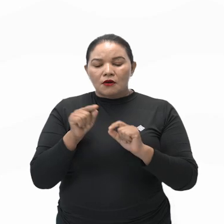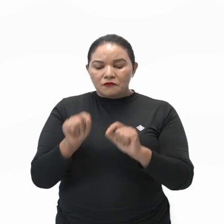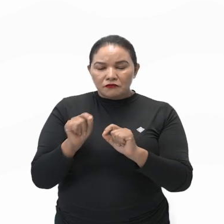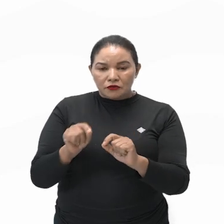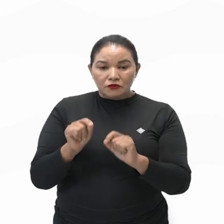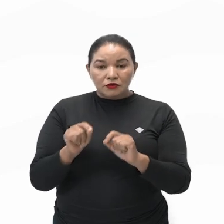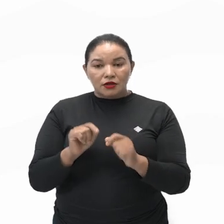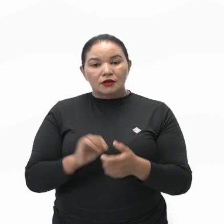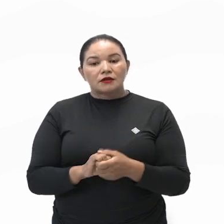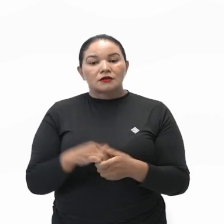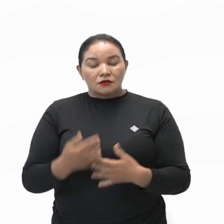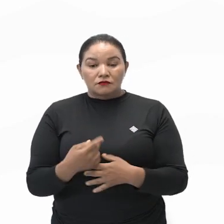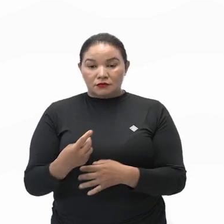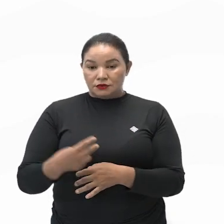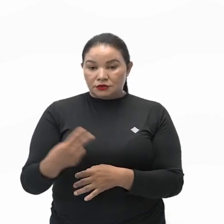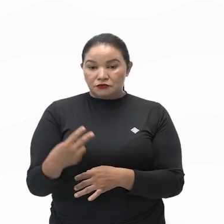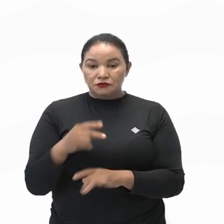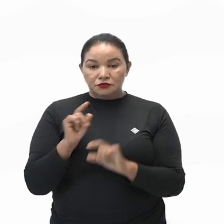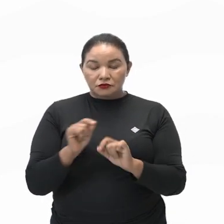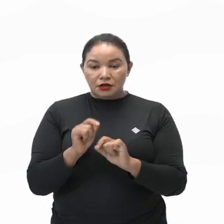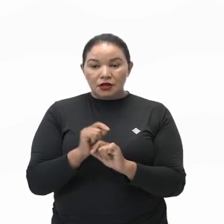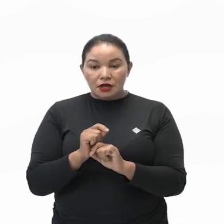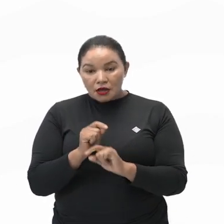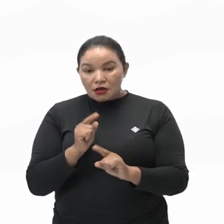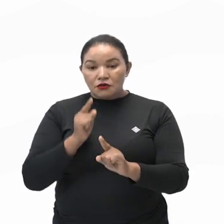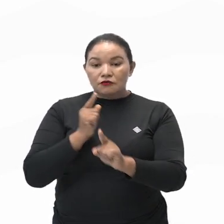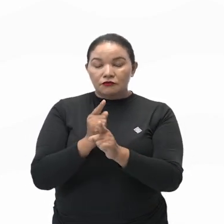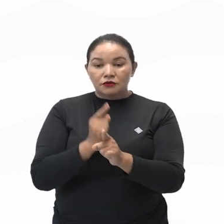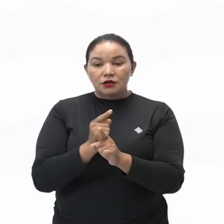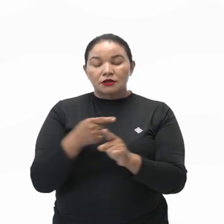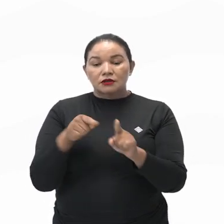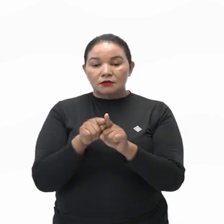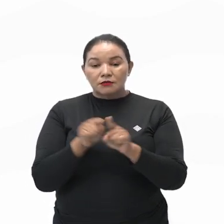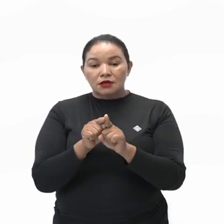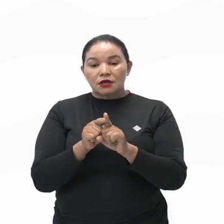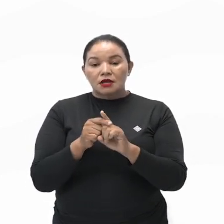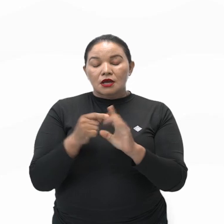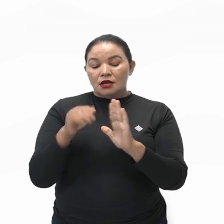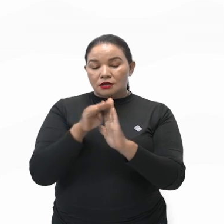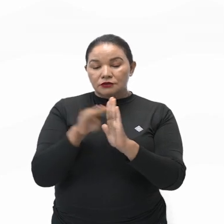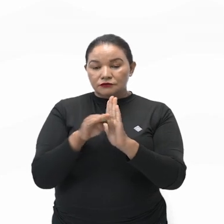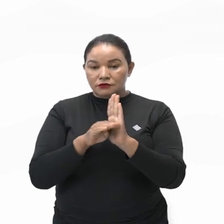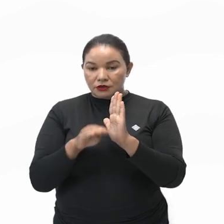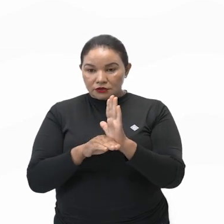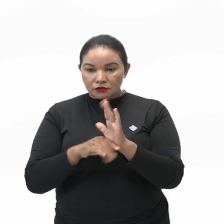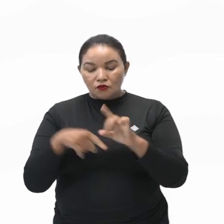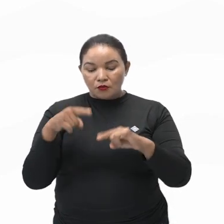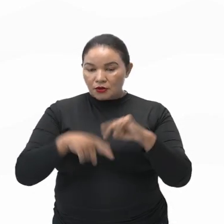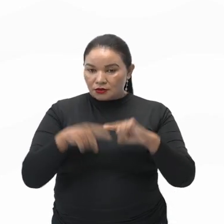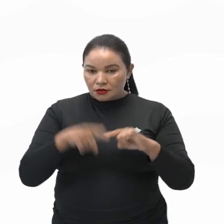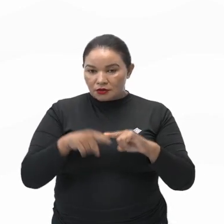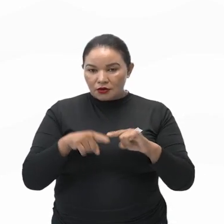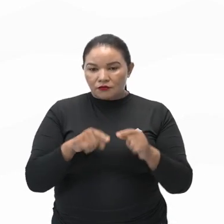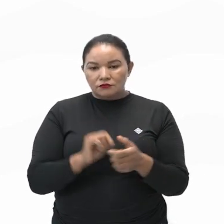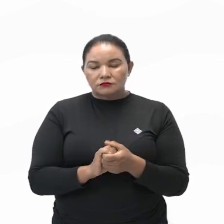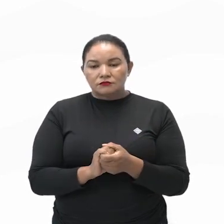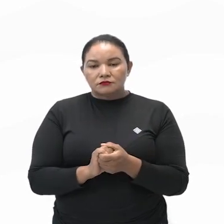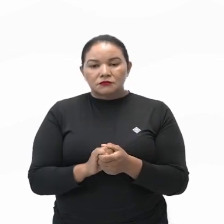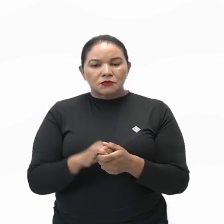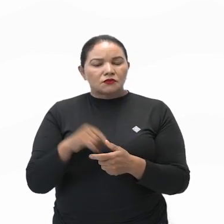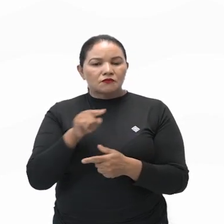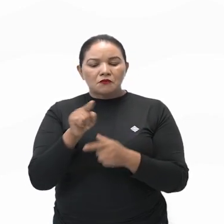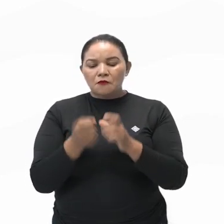E aí vem a etapa 2. Identificação e classificação desse resíduo. O que foi que